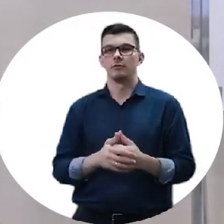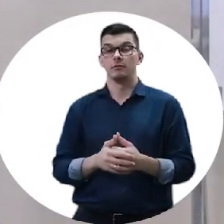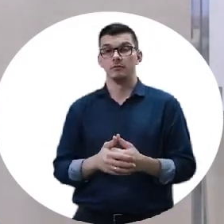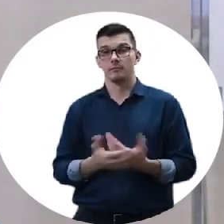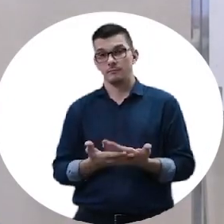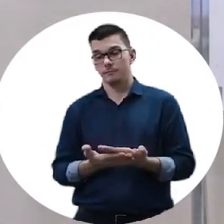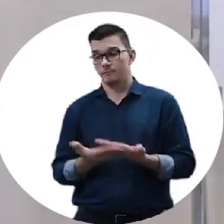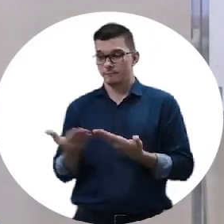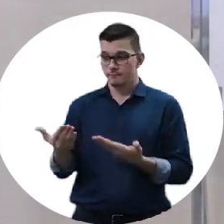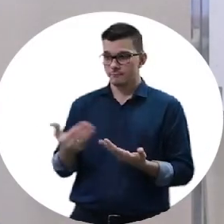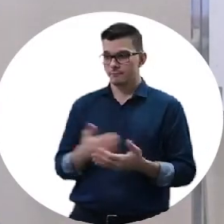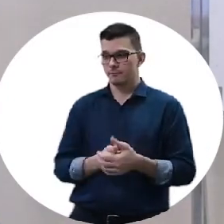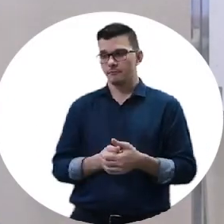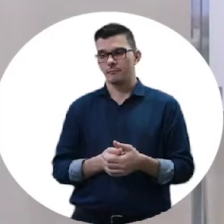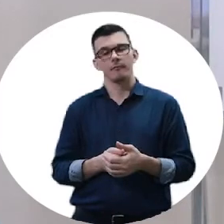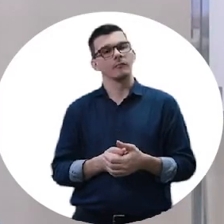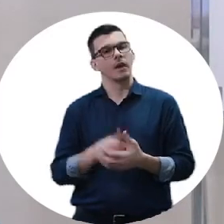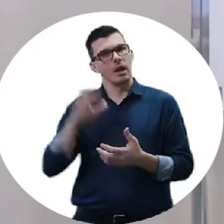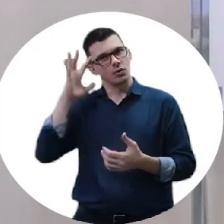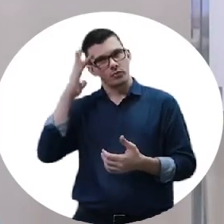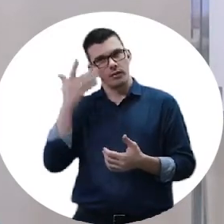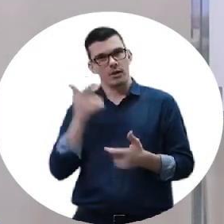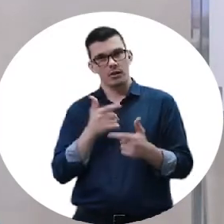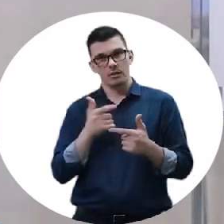É K vezes X. Então, resolvendo a questão,